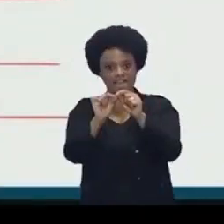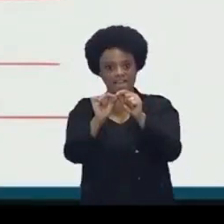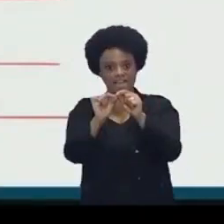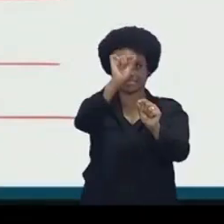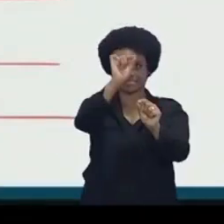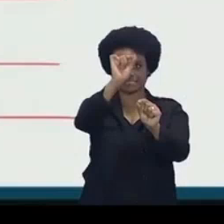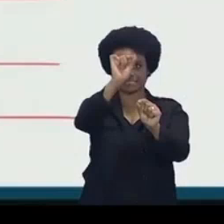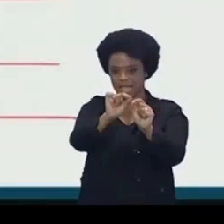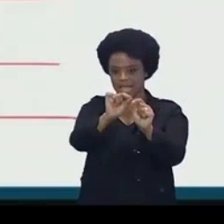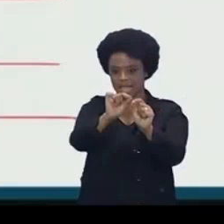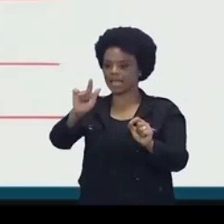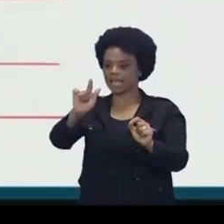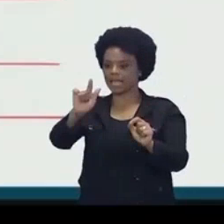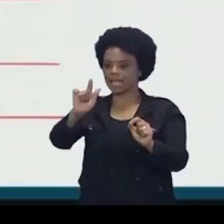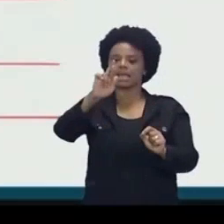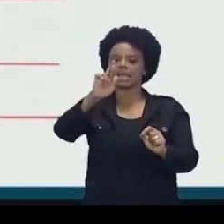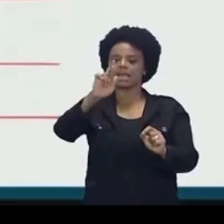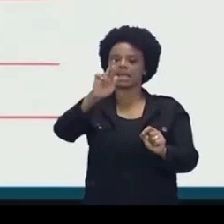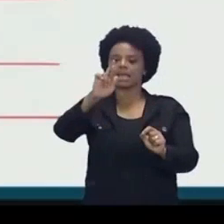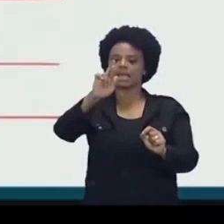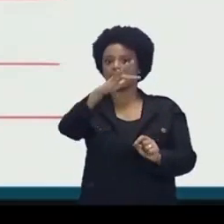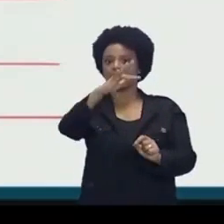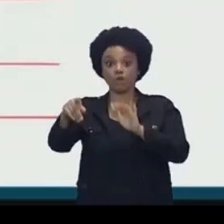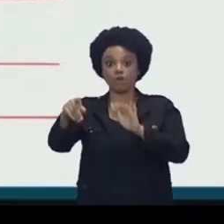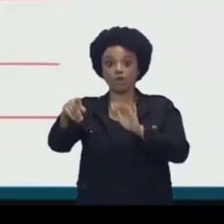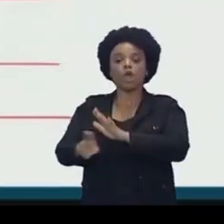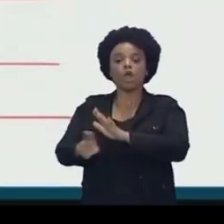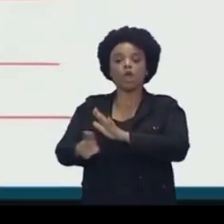posição em função de quem?